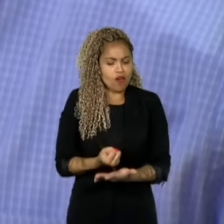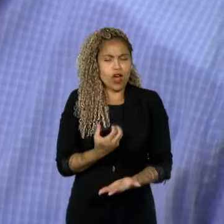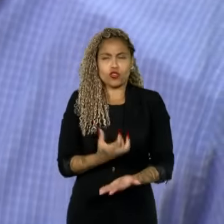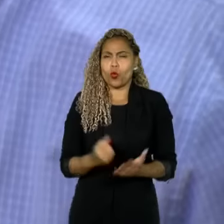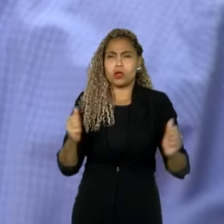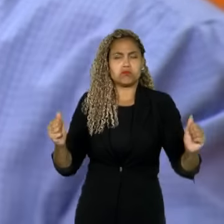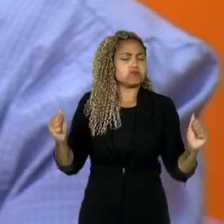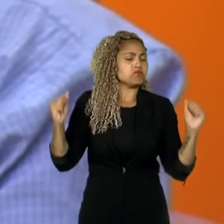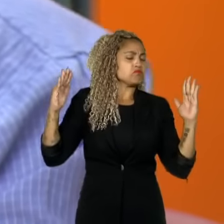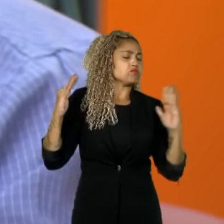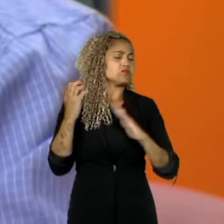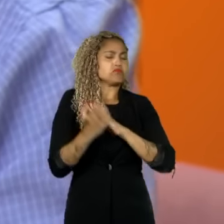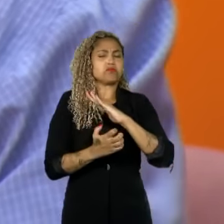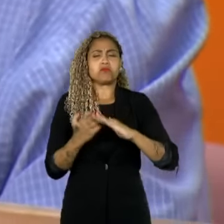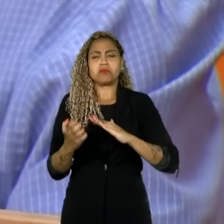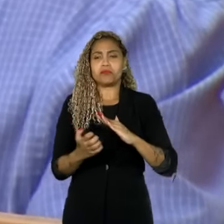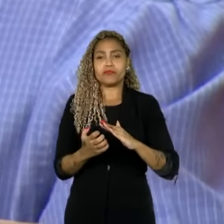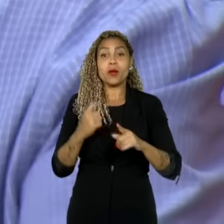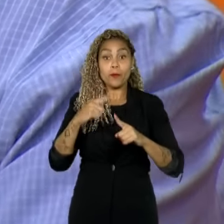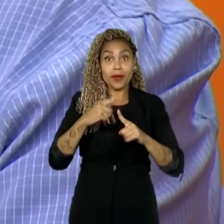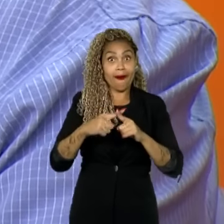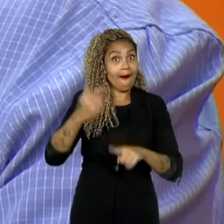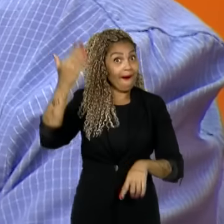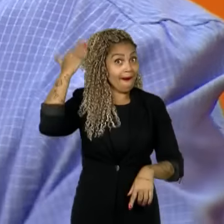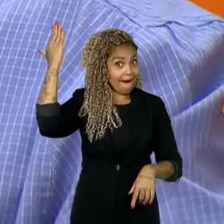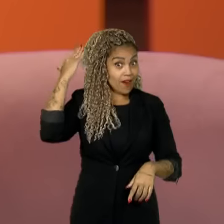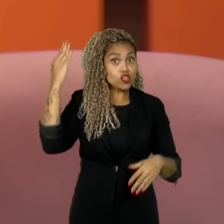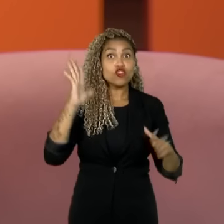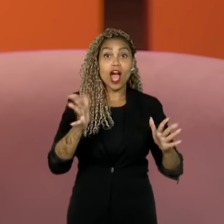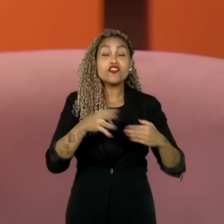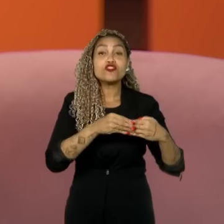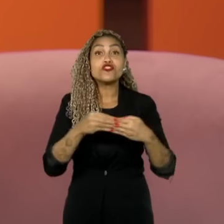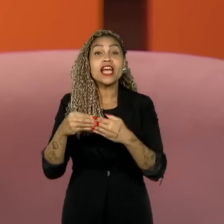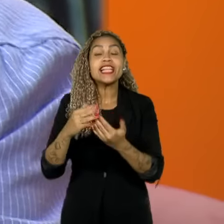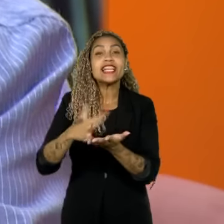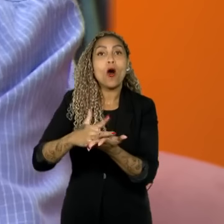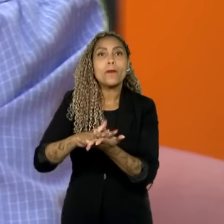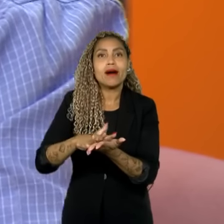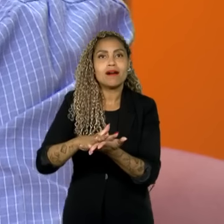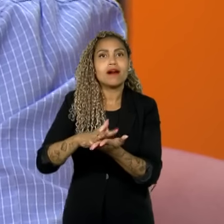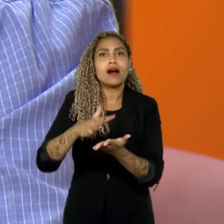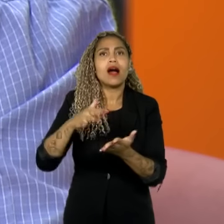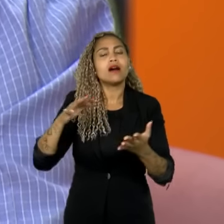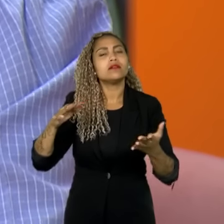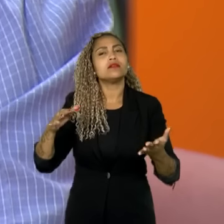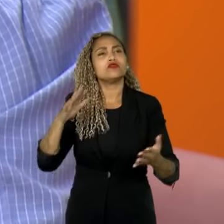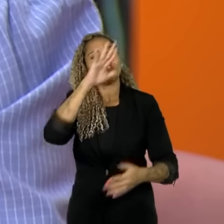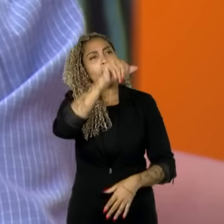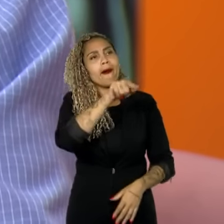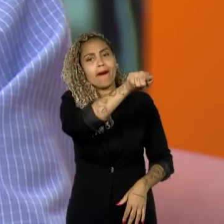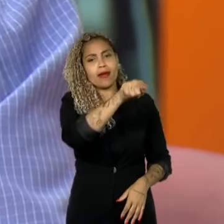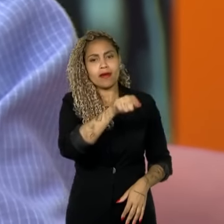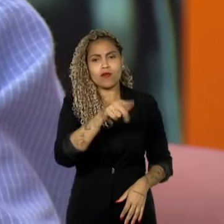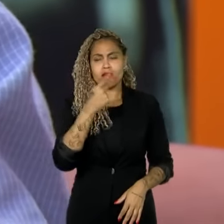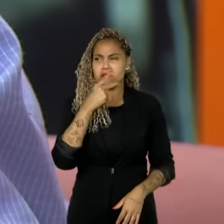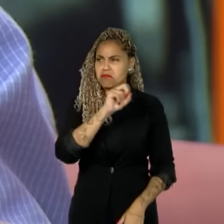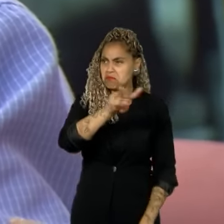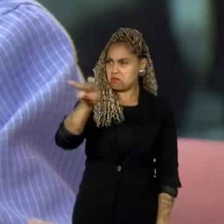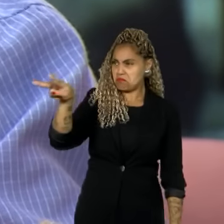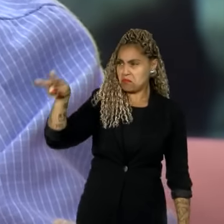Nosso Samba, que eu já dirigia, já liguei a eles. E esse monte de crioulo que não